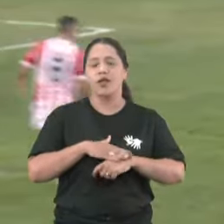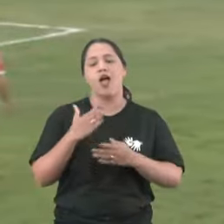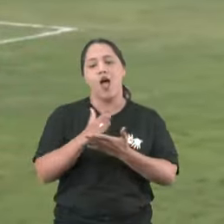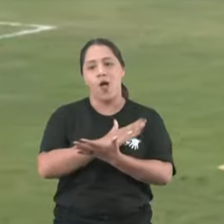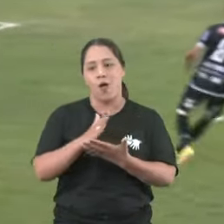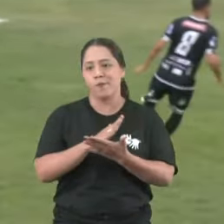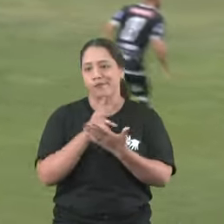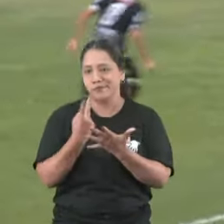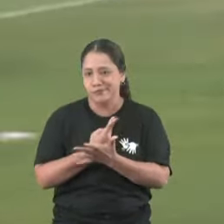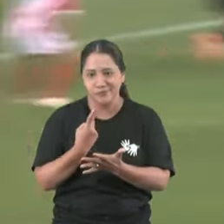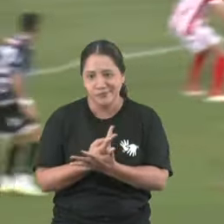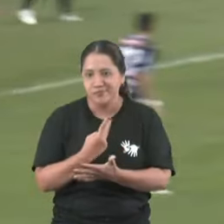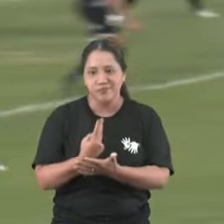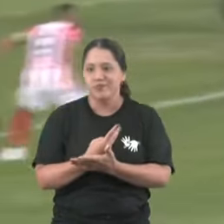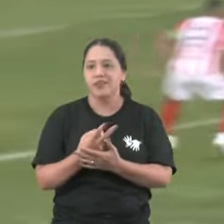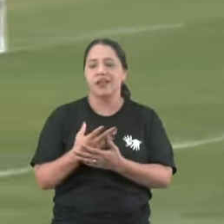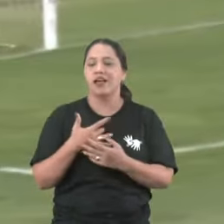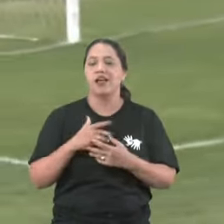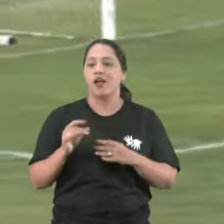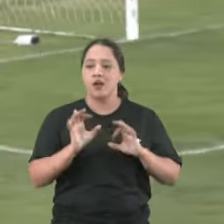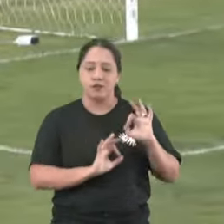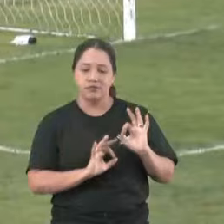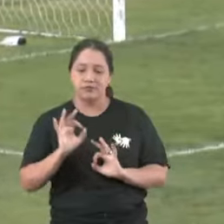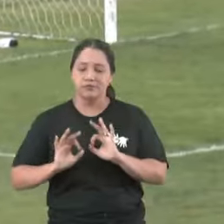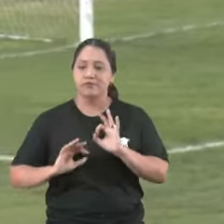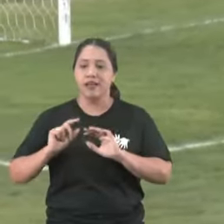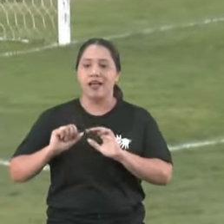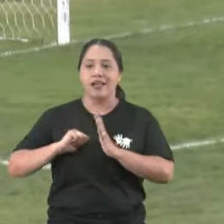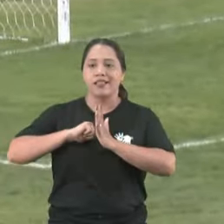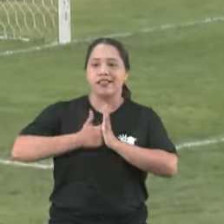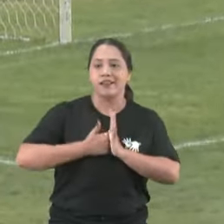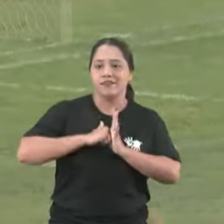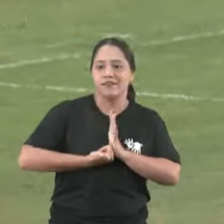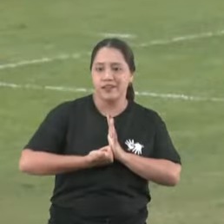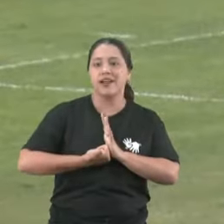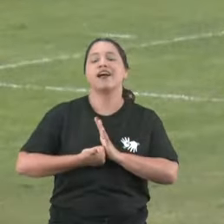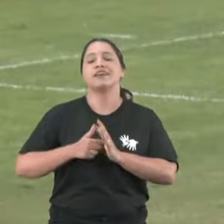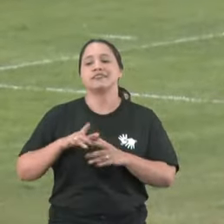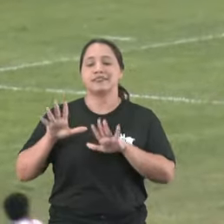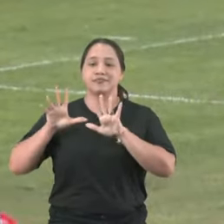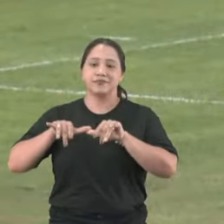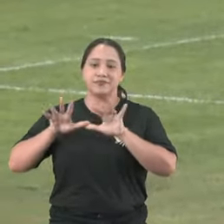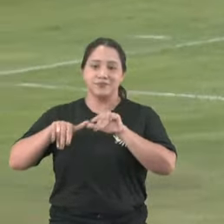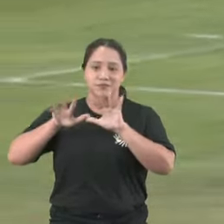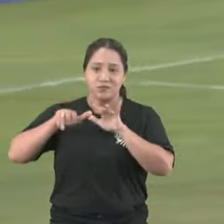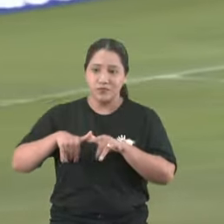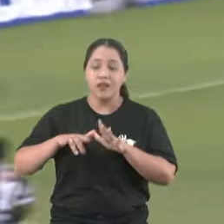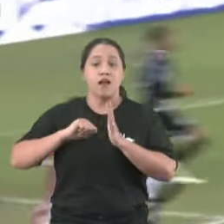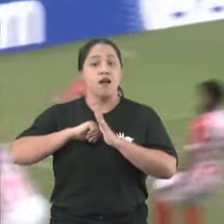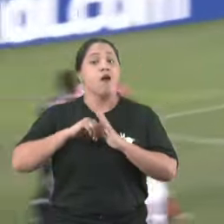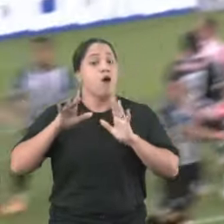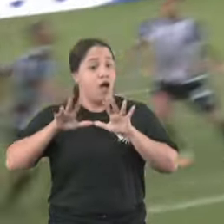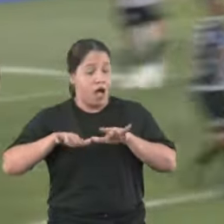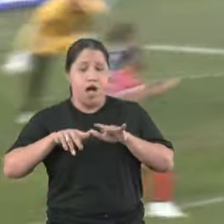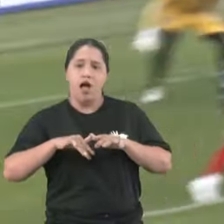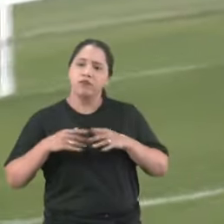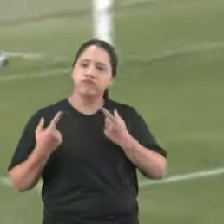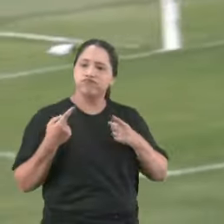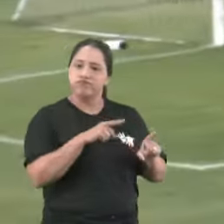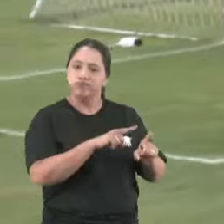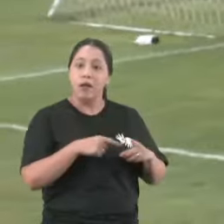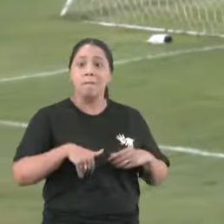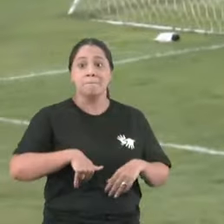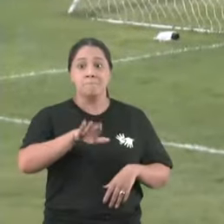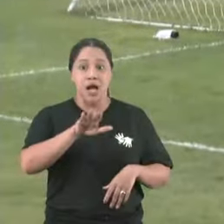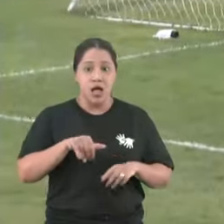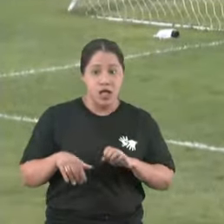alguns erros de posicionamento da defesa do Asa. O Asa forçando muito o jogo pelo lado